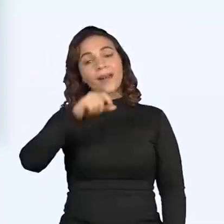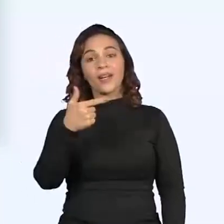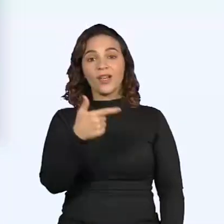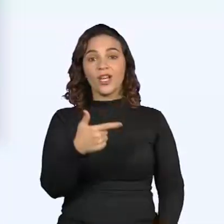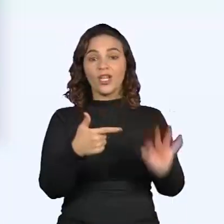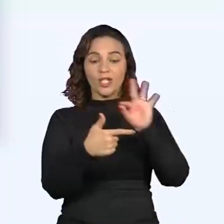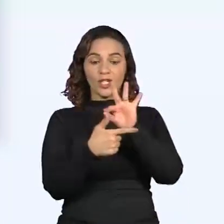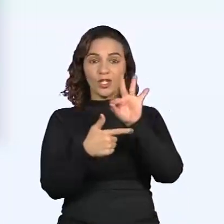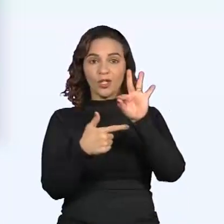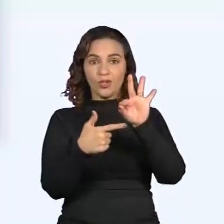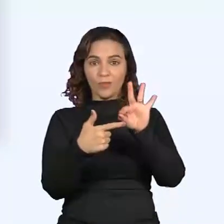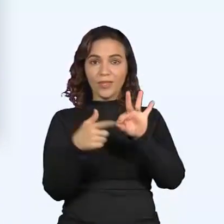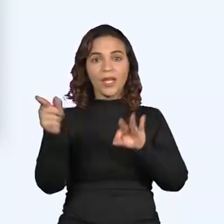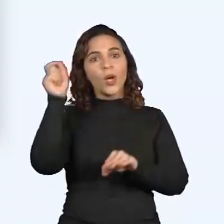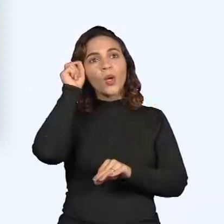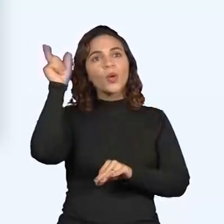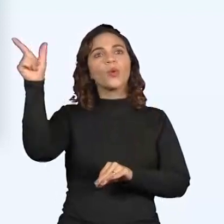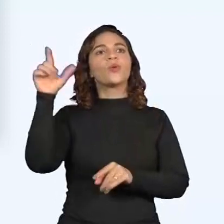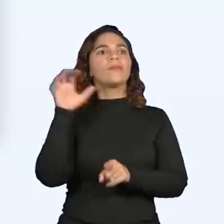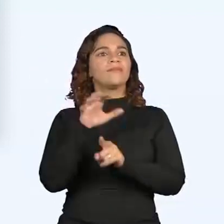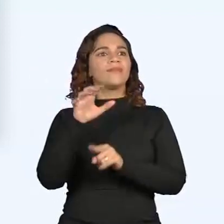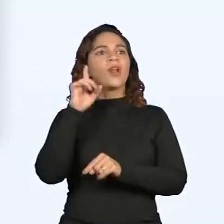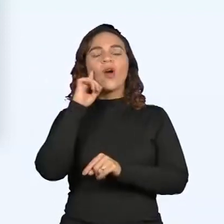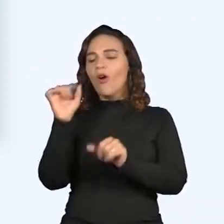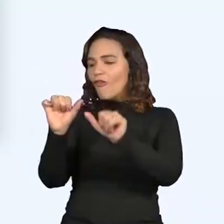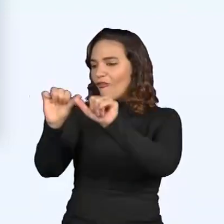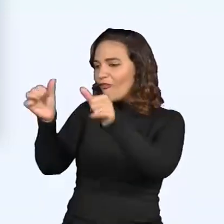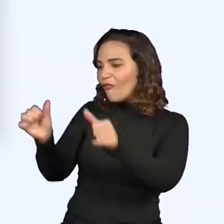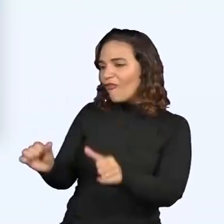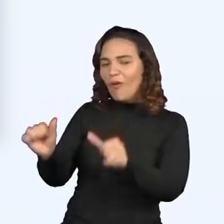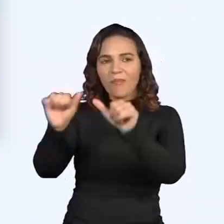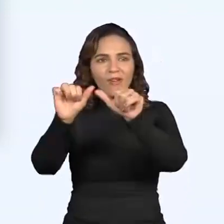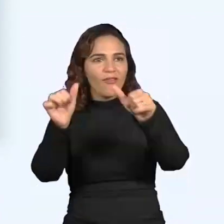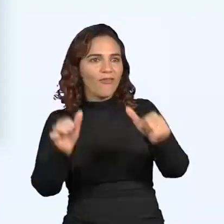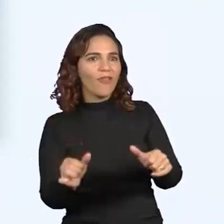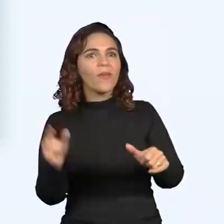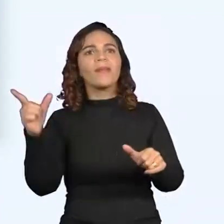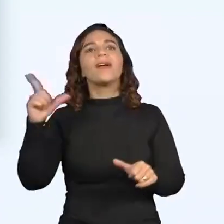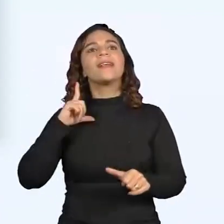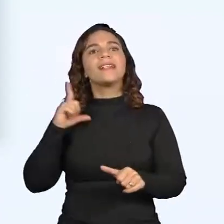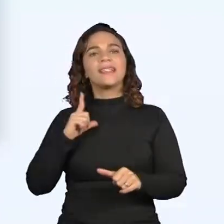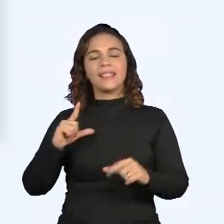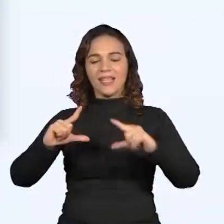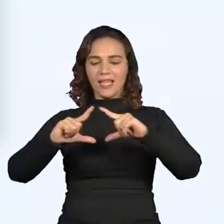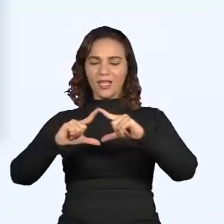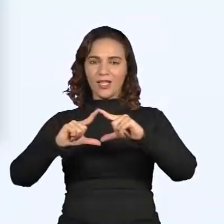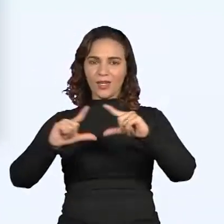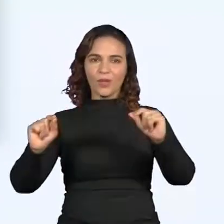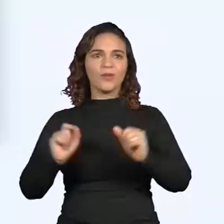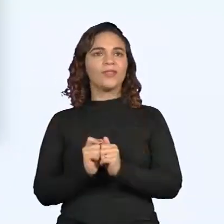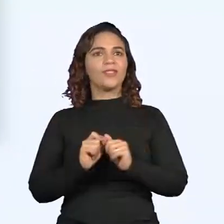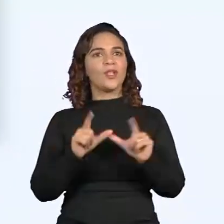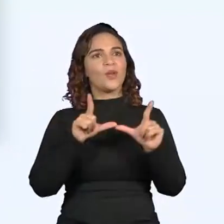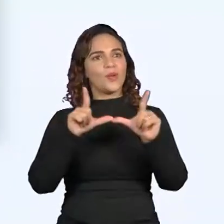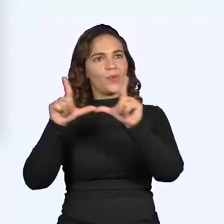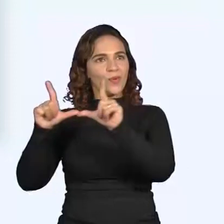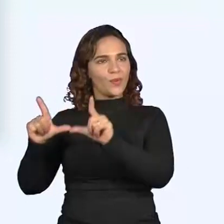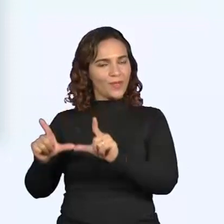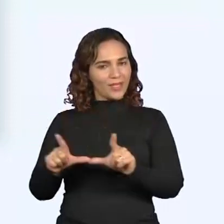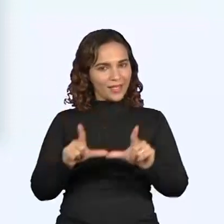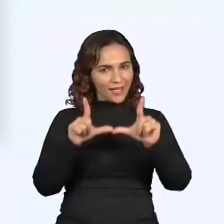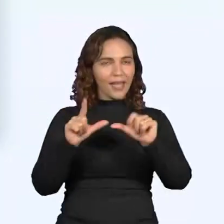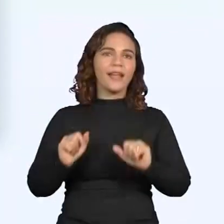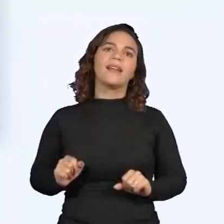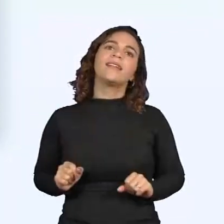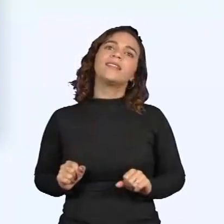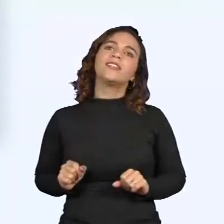a cultura marajoara. As formas geométricas, aqui o losango, aqui os quadrados, olha,